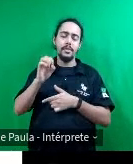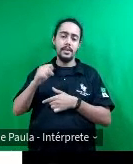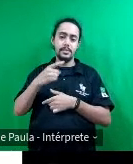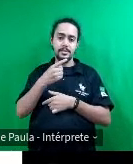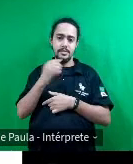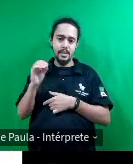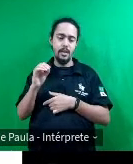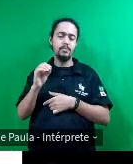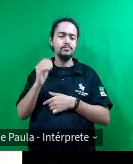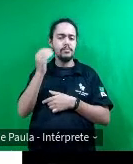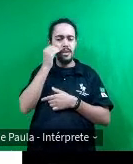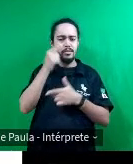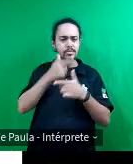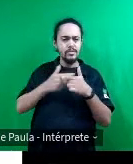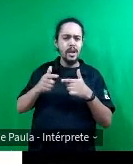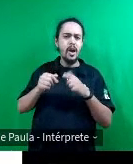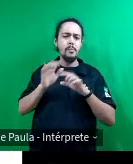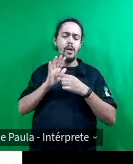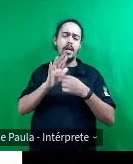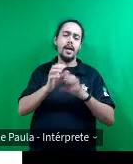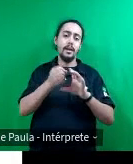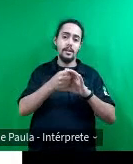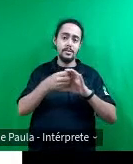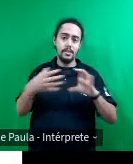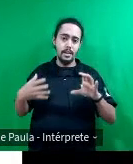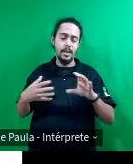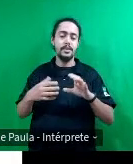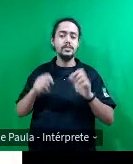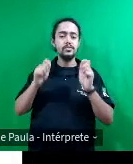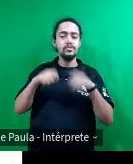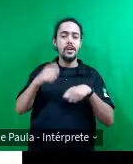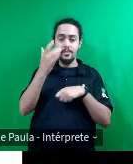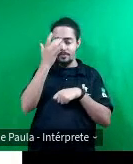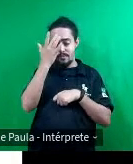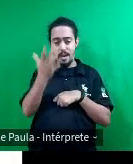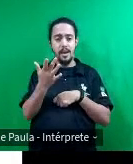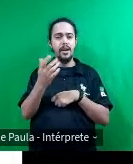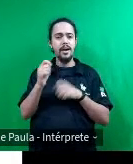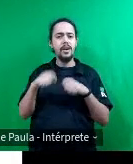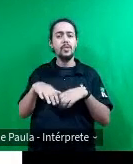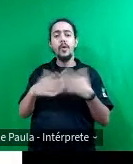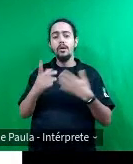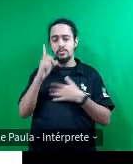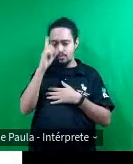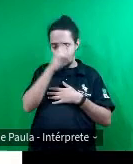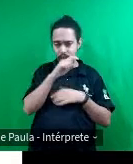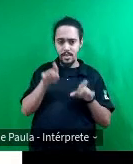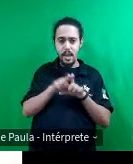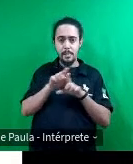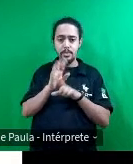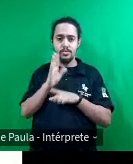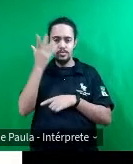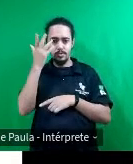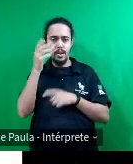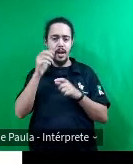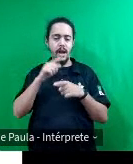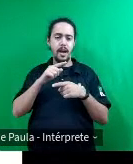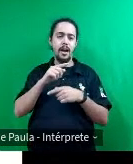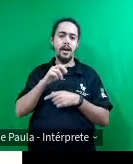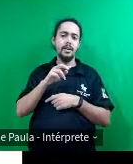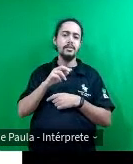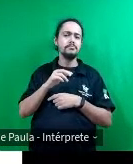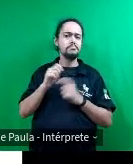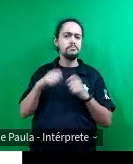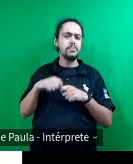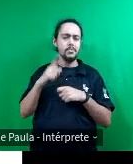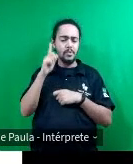essas características, né? Essas facilidades, ou as dificuldades, ou solução raiz, solução Nutella. Eu acho que foi bacana te